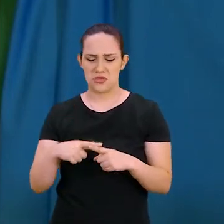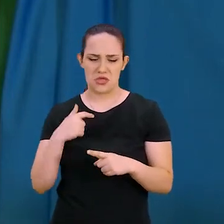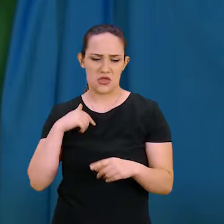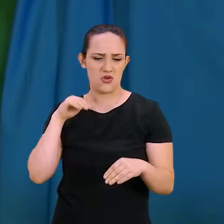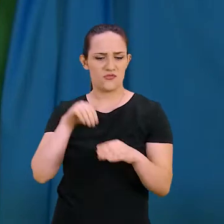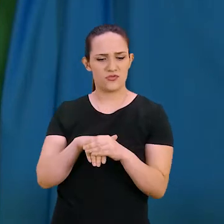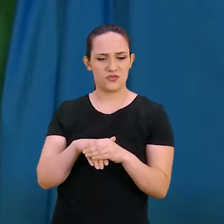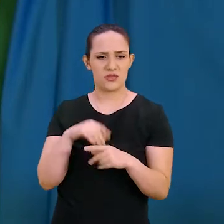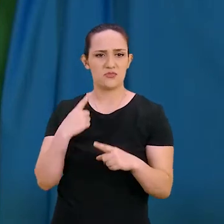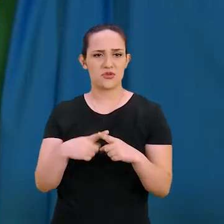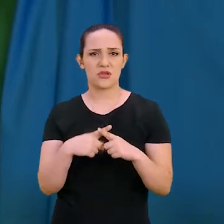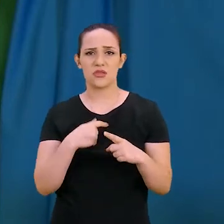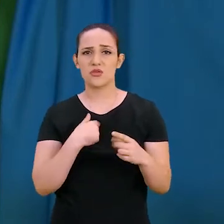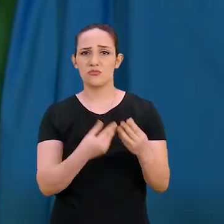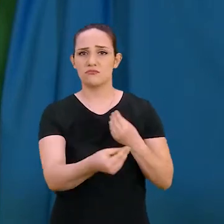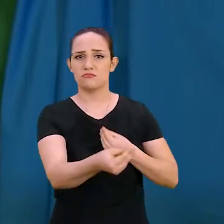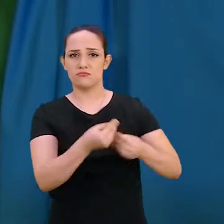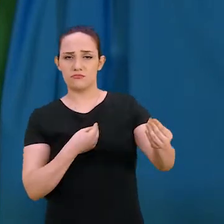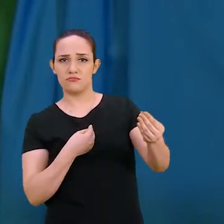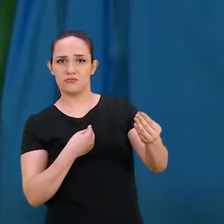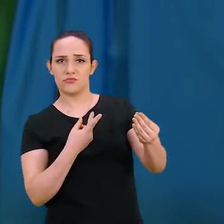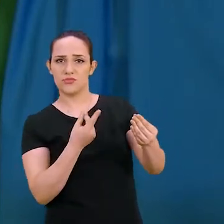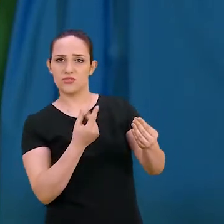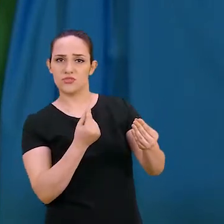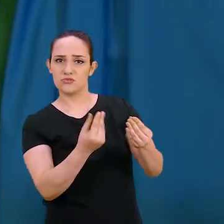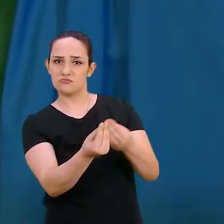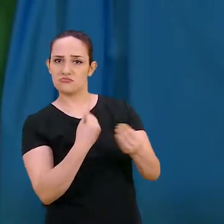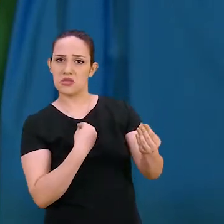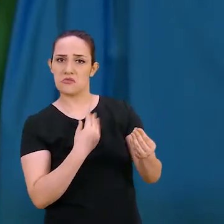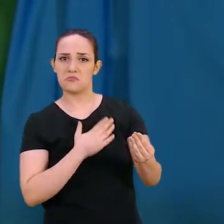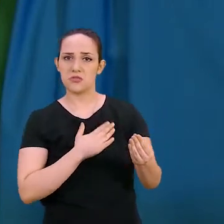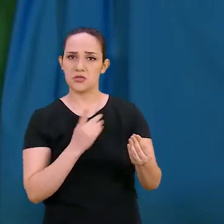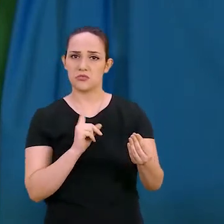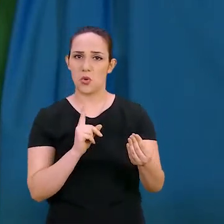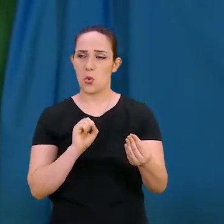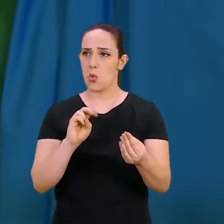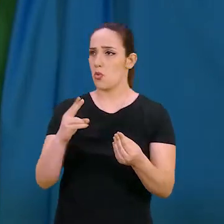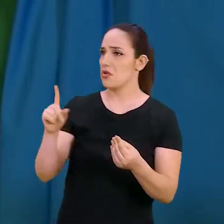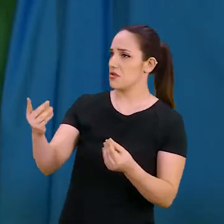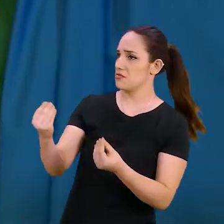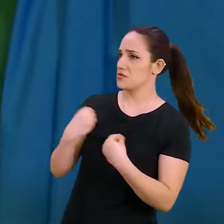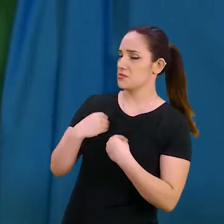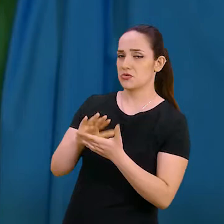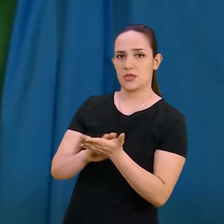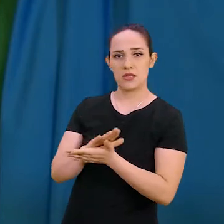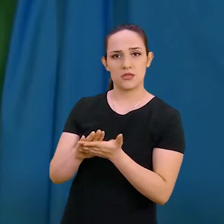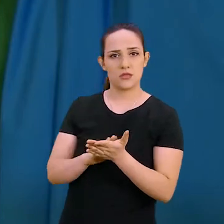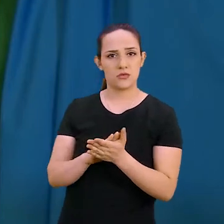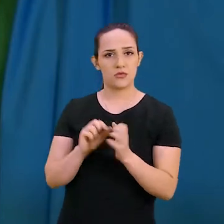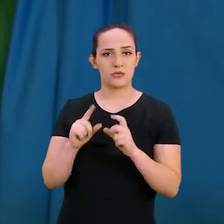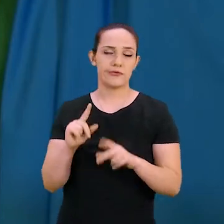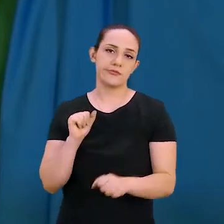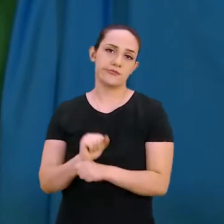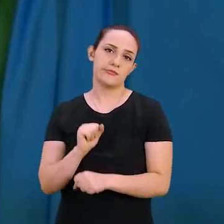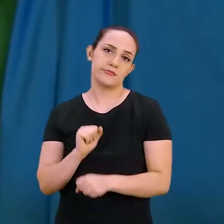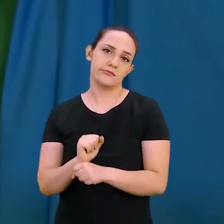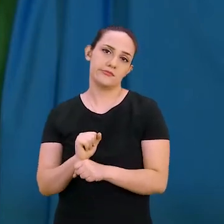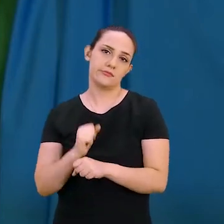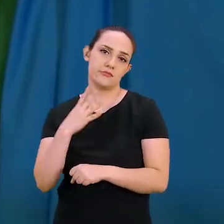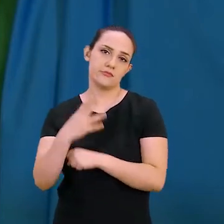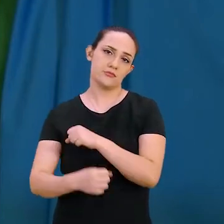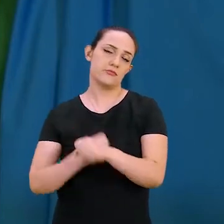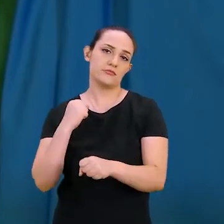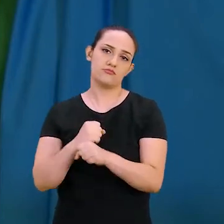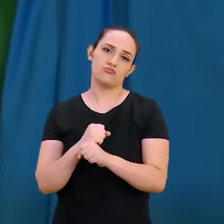de um benefício, que não foi entregue, e que depois eles estariam, só nas próximas eleições, podendo